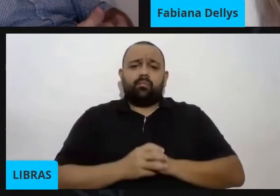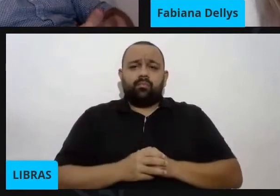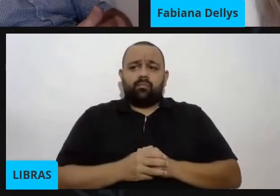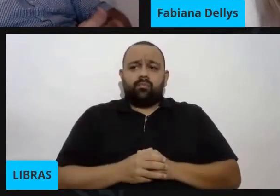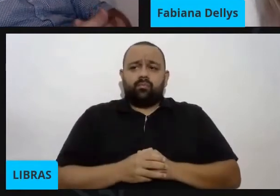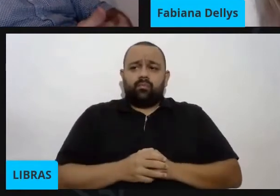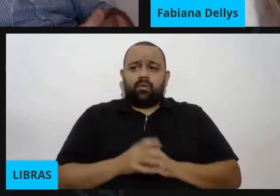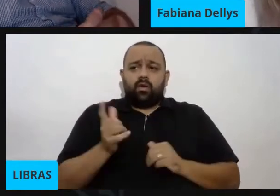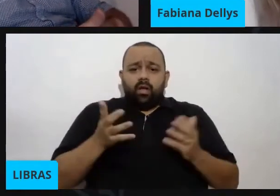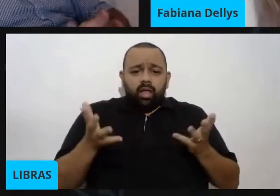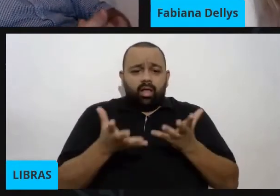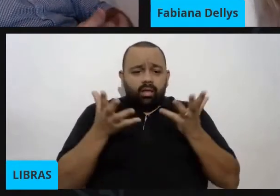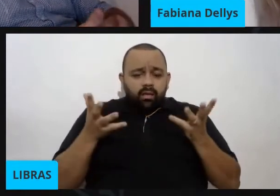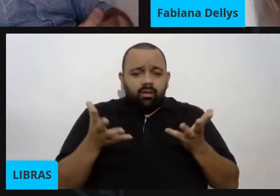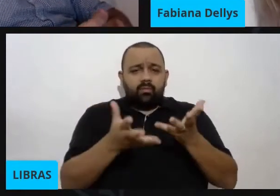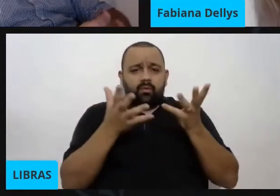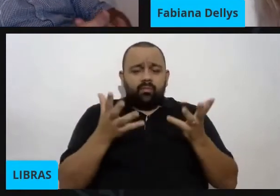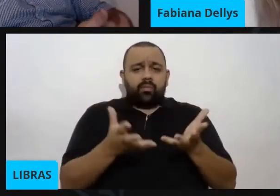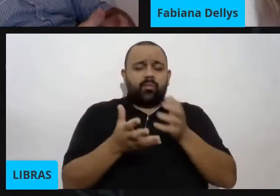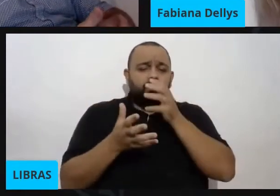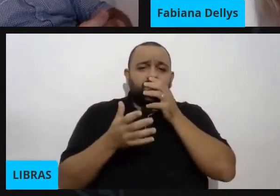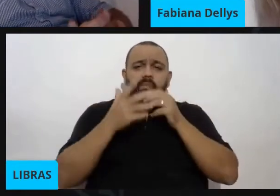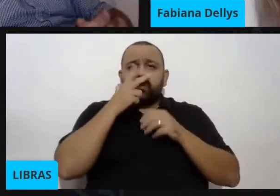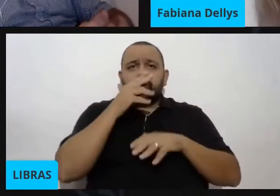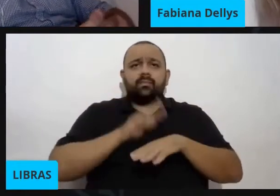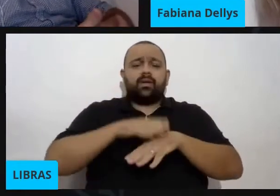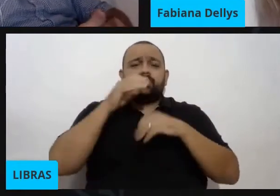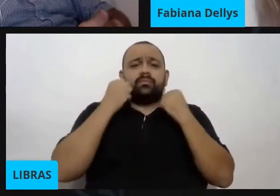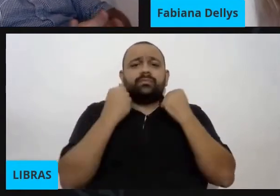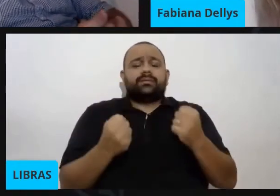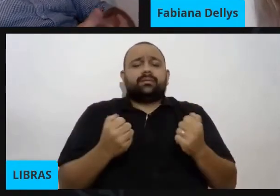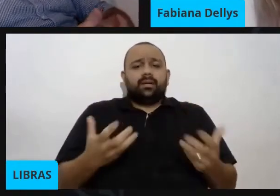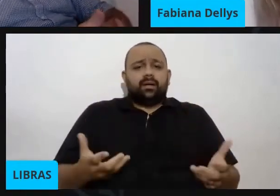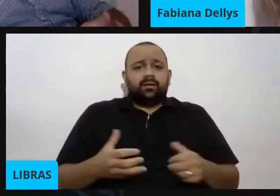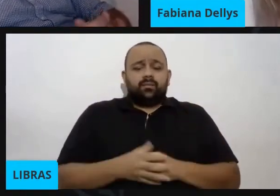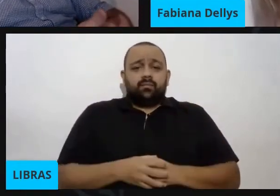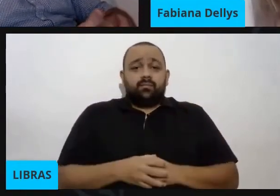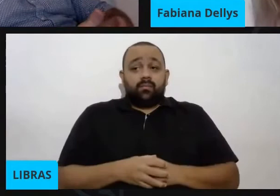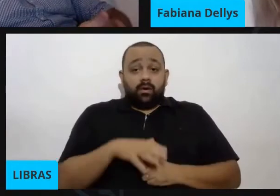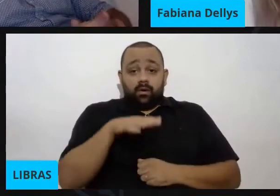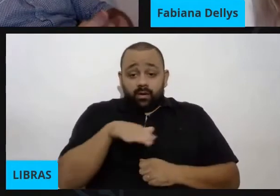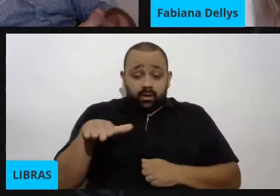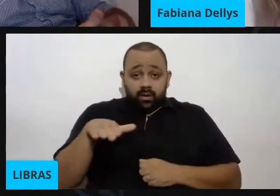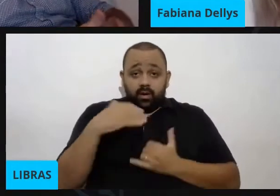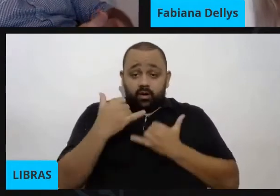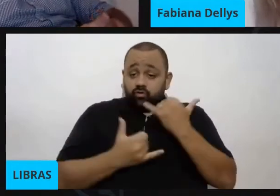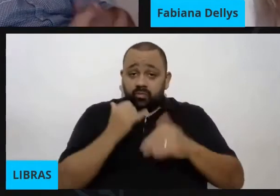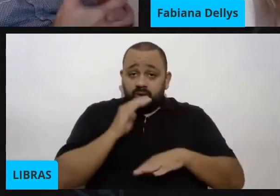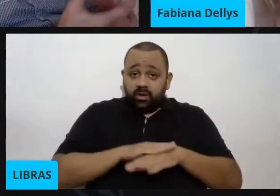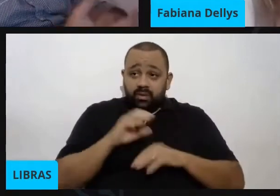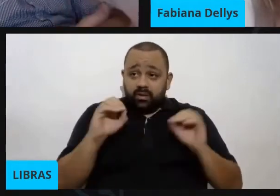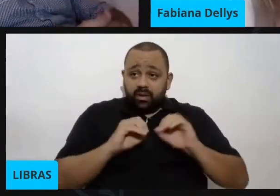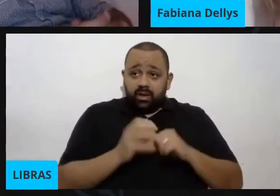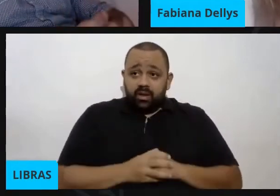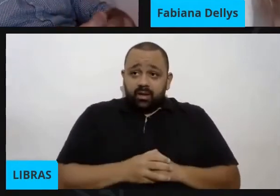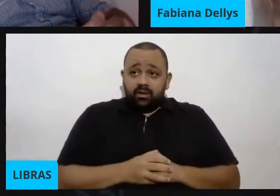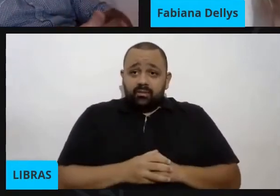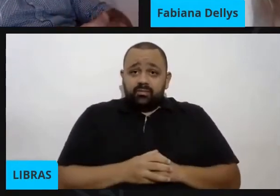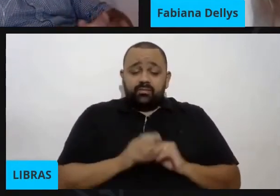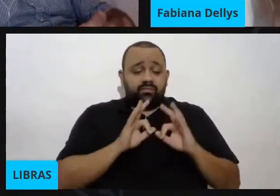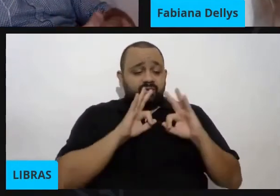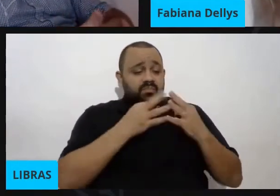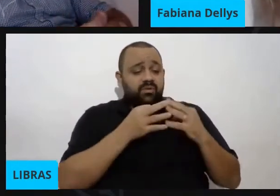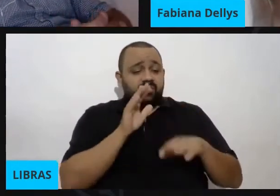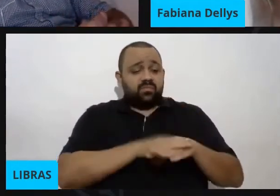estimular, estimular, estimular, de forma mais intensa possível. Só que a criança não brinca mais, a criança não está mais com a família,